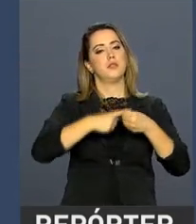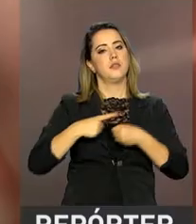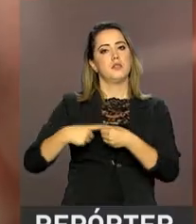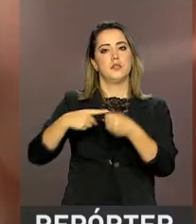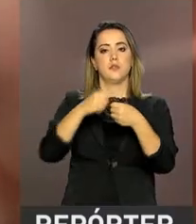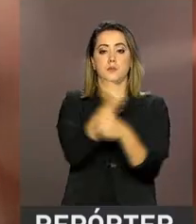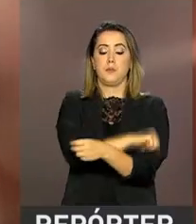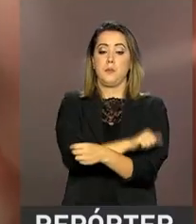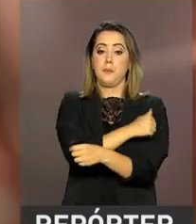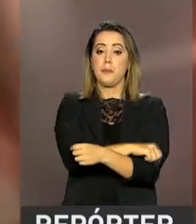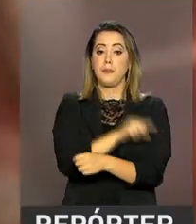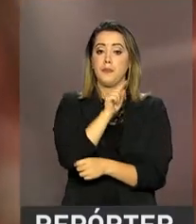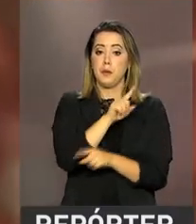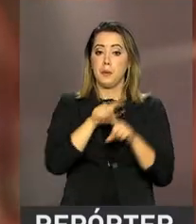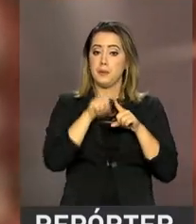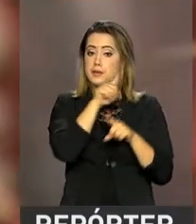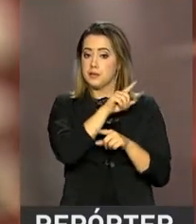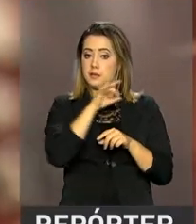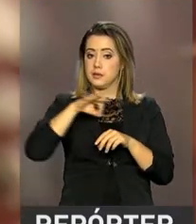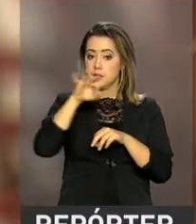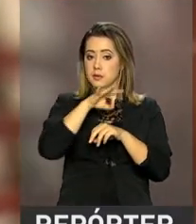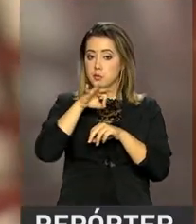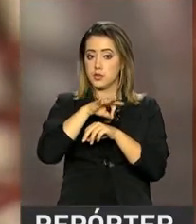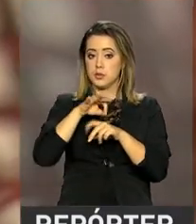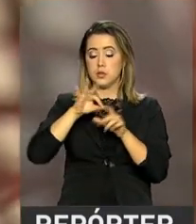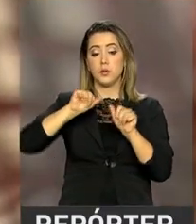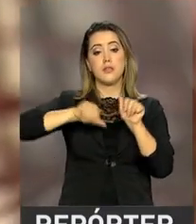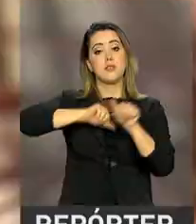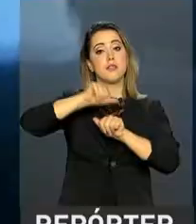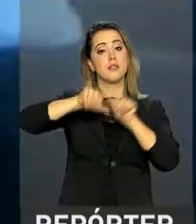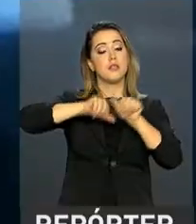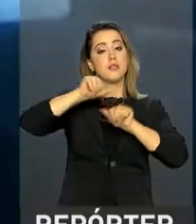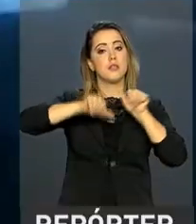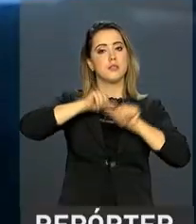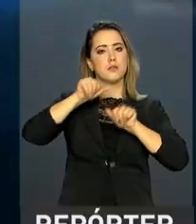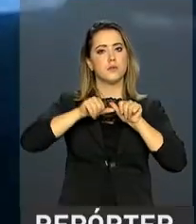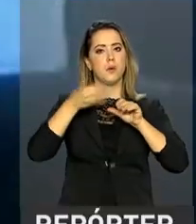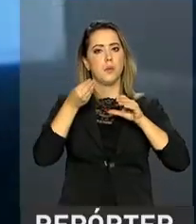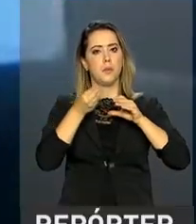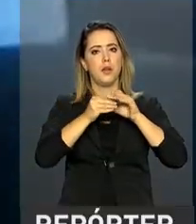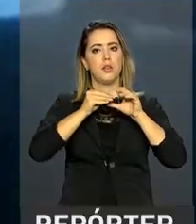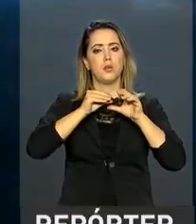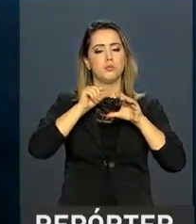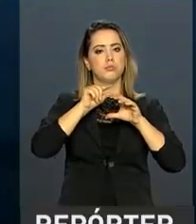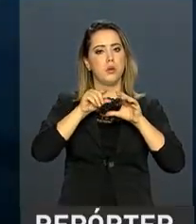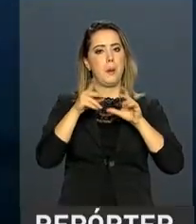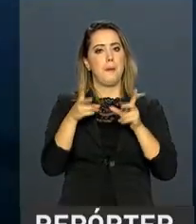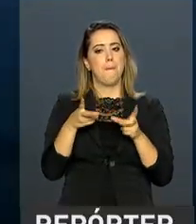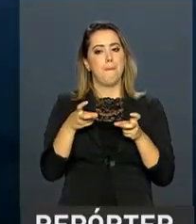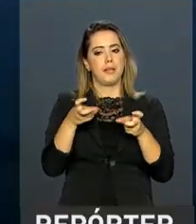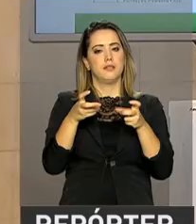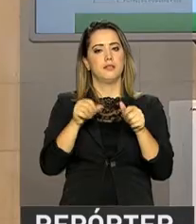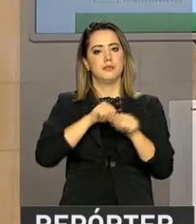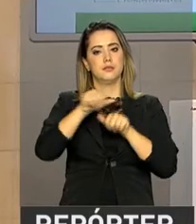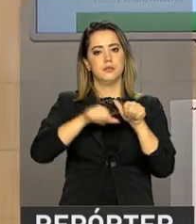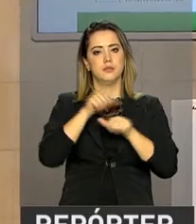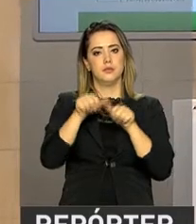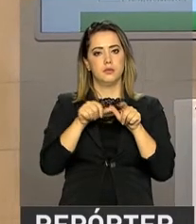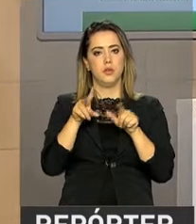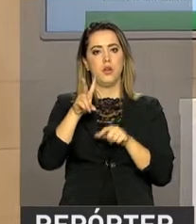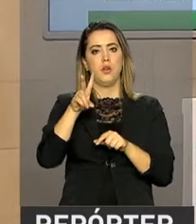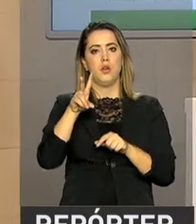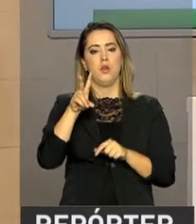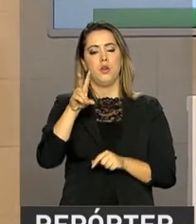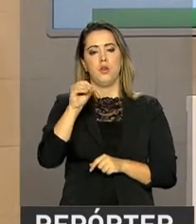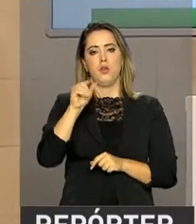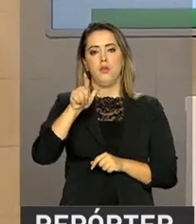Governador. Mas estes não são mosquitos comuns. Eles foram inoculados com uma bactéria, a Wolbachia. Este